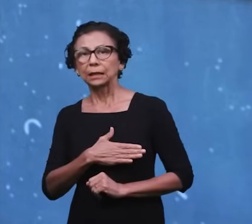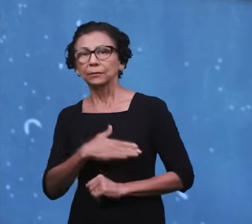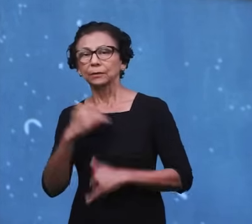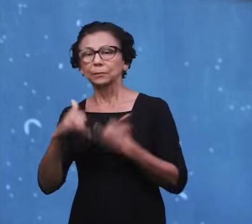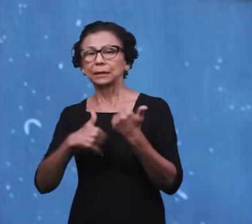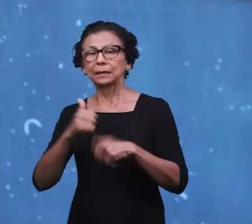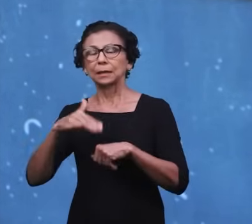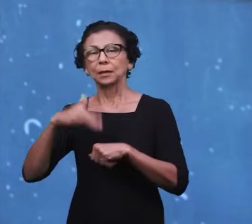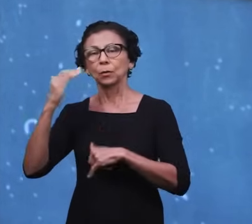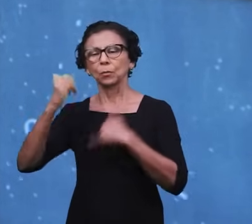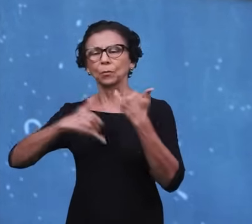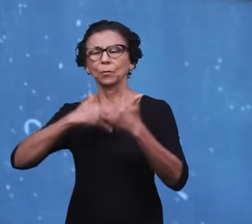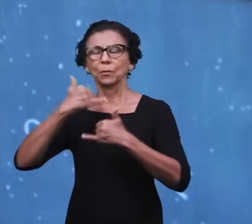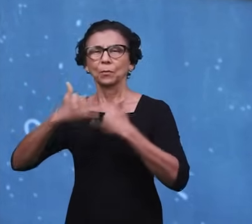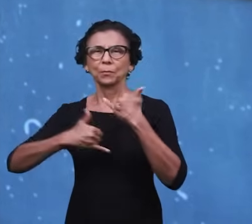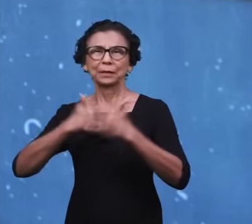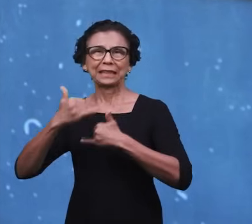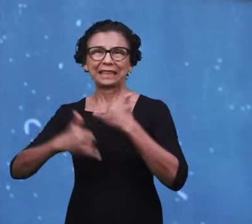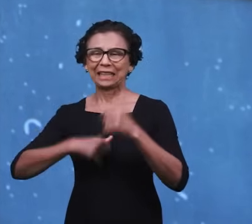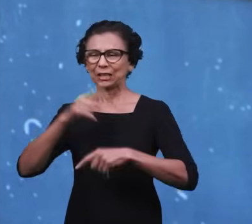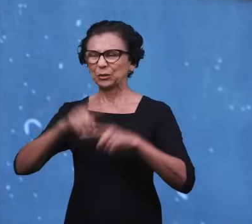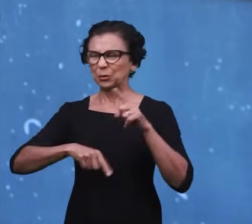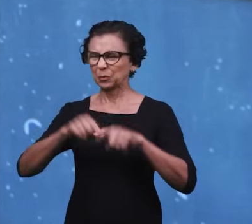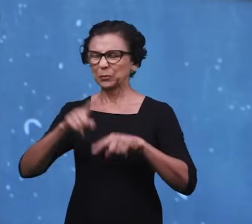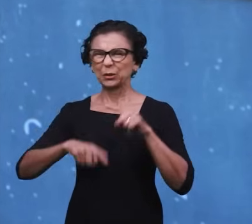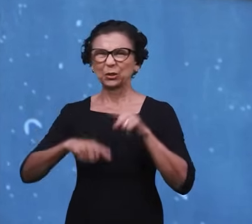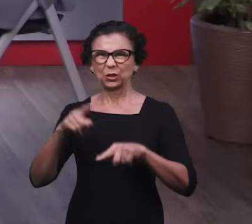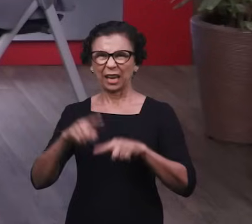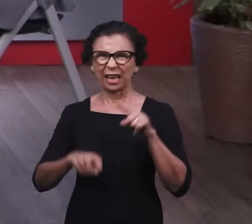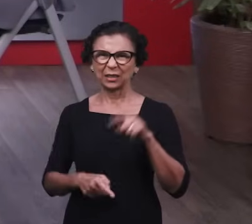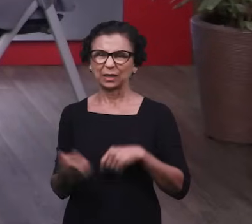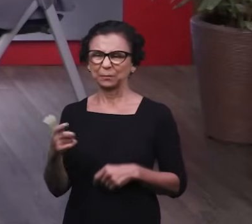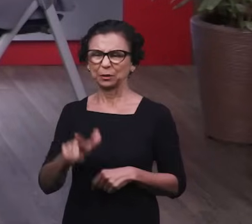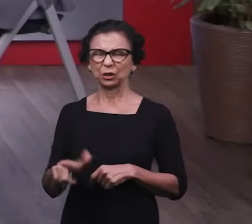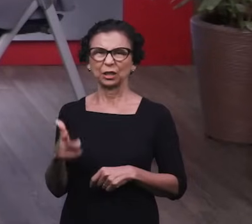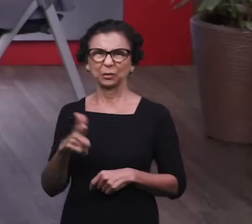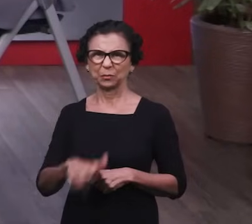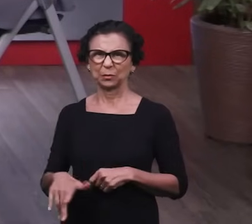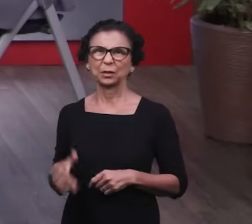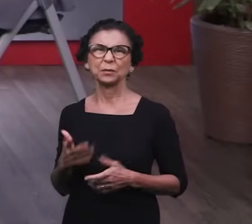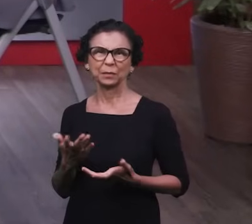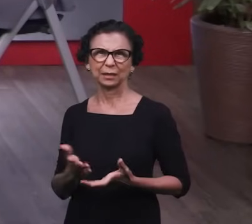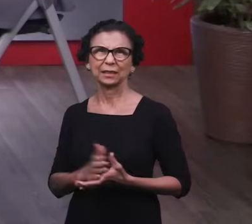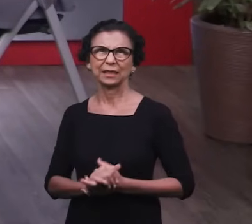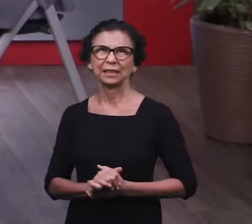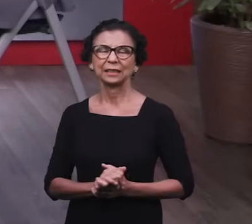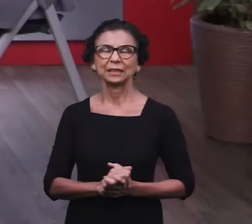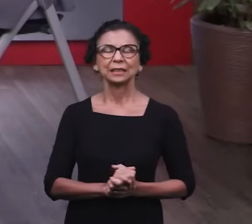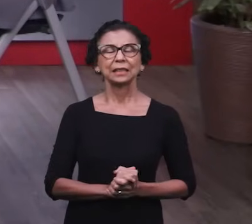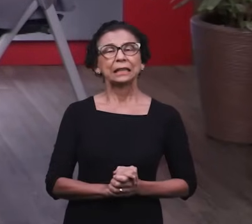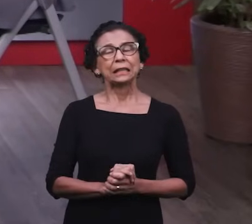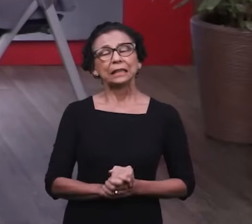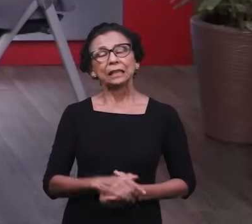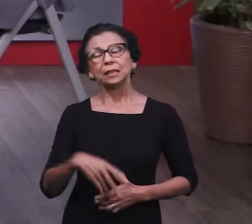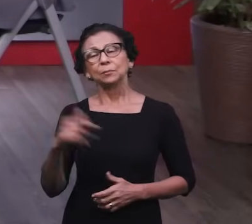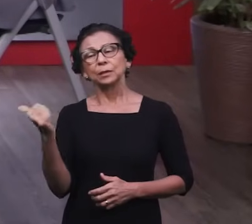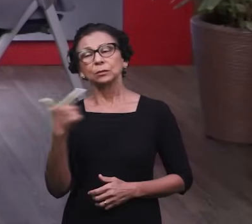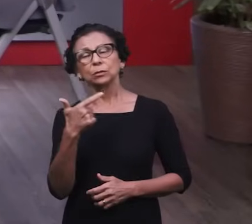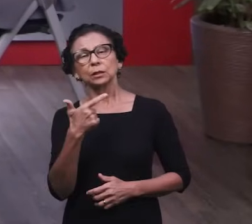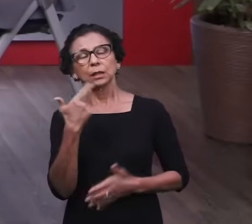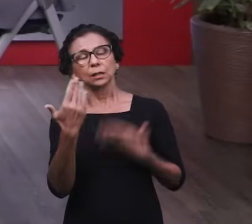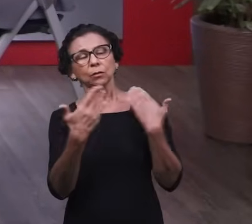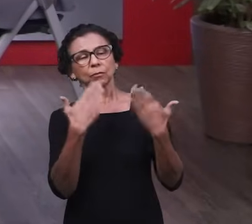estava lá brincando com algum brinquedo de forma repetitiva. Tinha muito aquela montanha-russa pedagógica de levar pecinha assim,